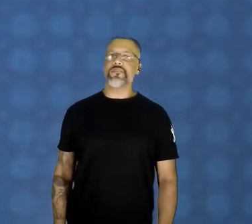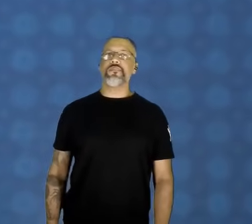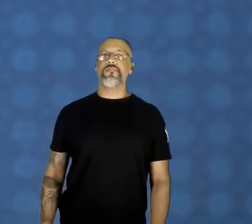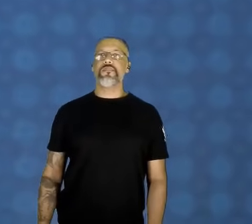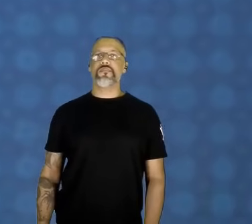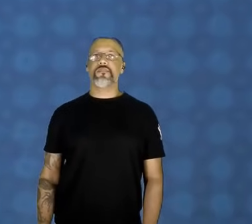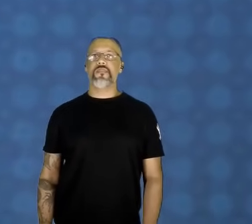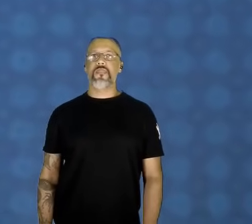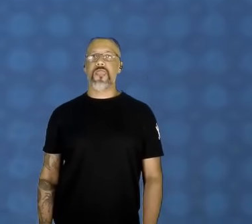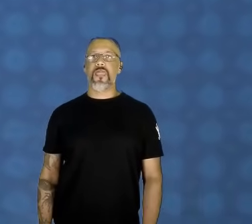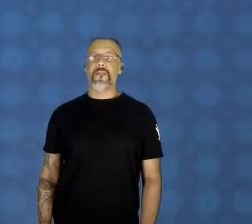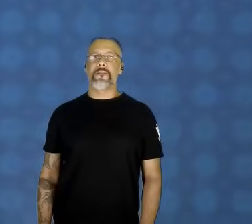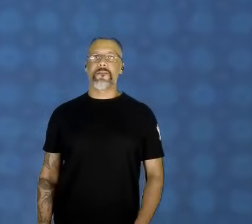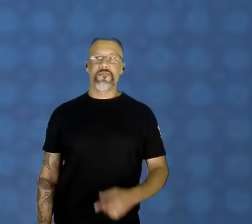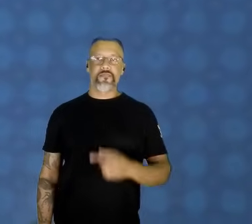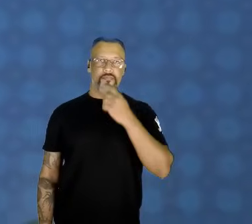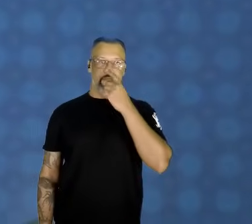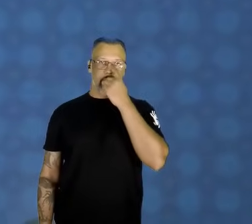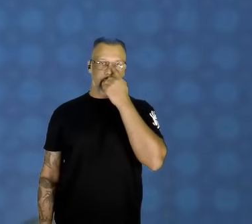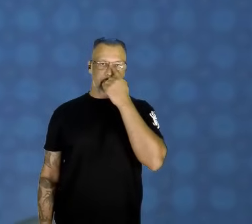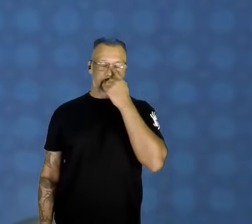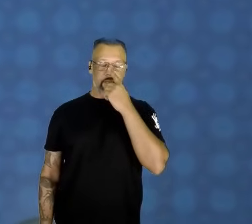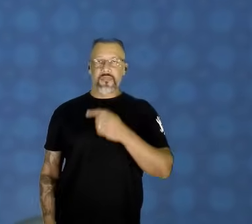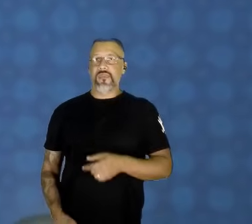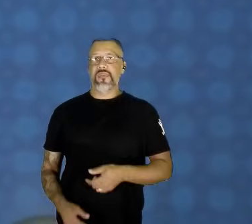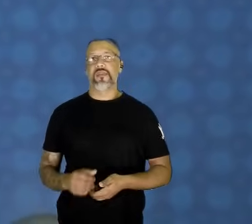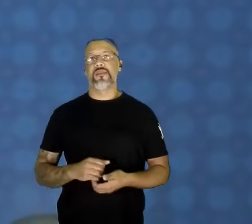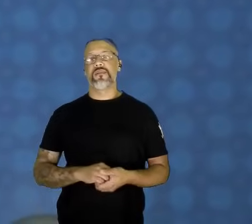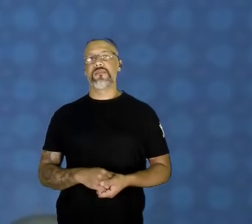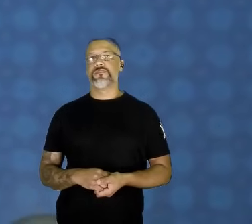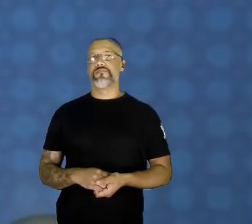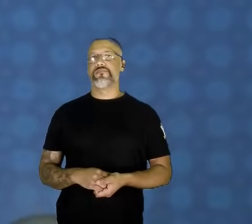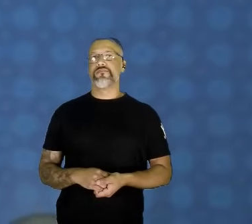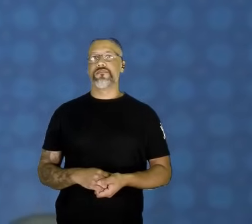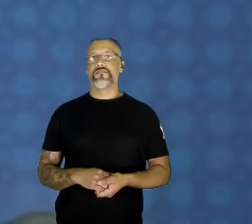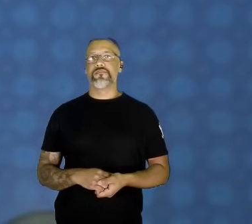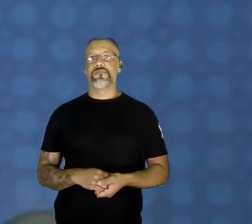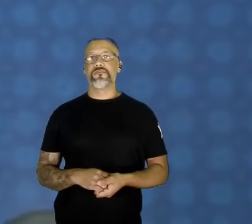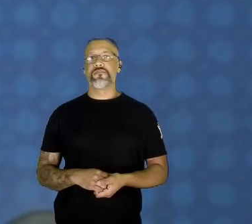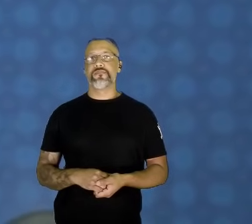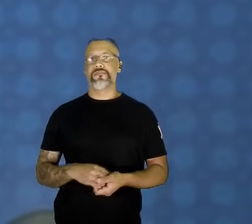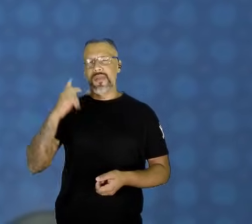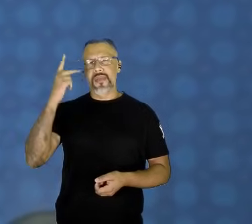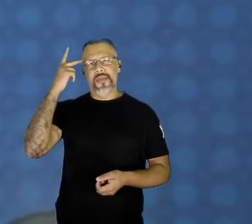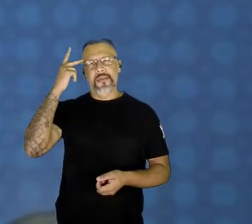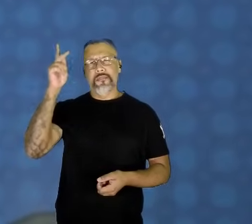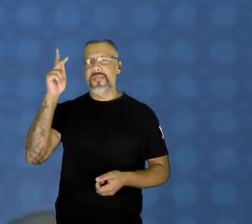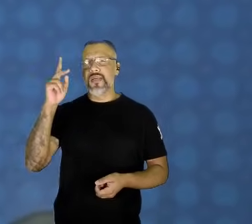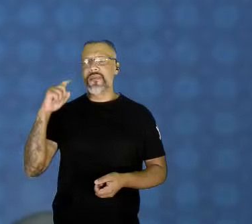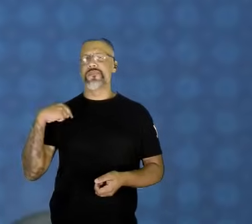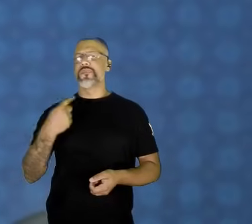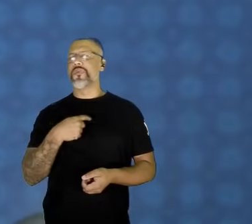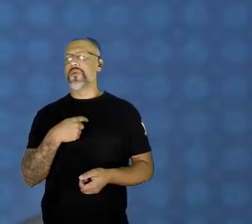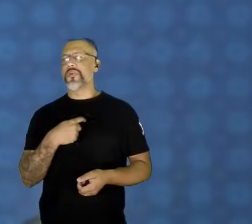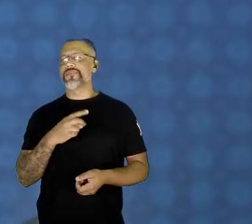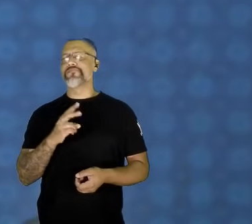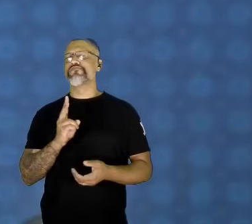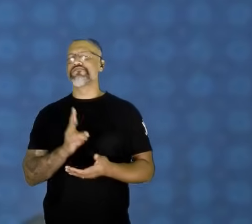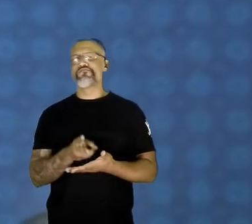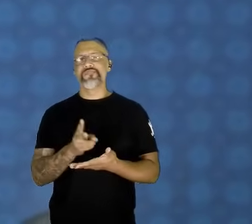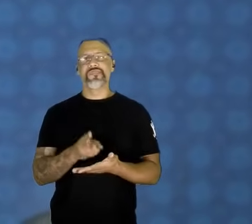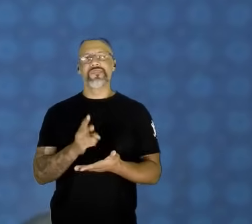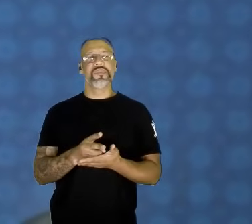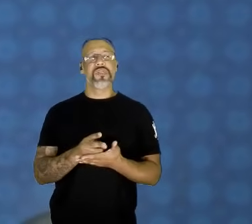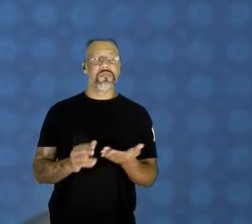uma adversidade sempre é considerada um inimigo. Mas você já percebeu que a